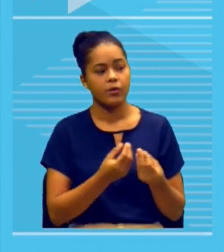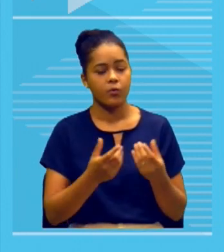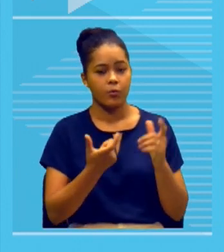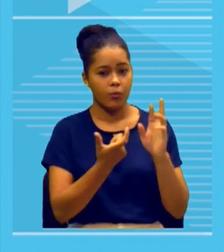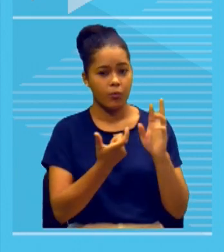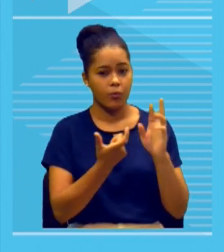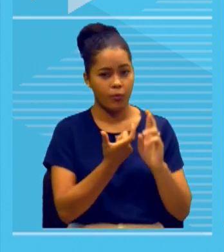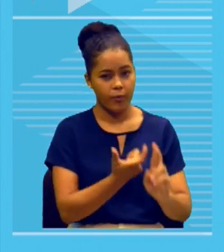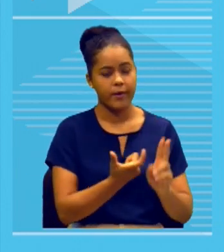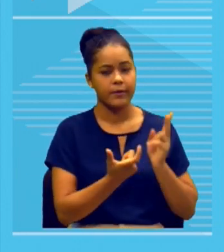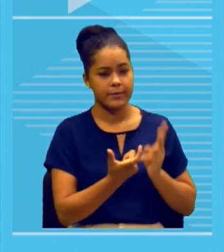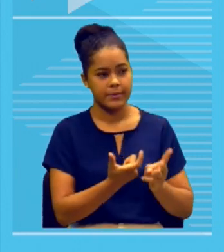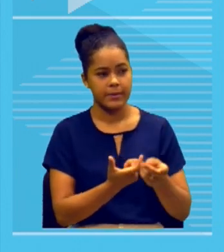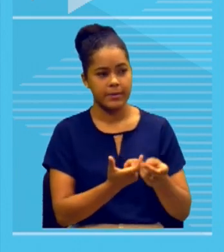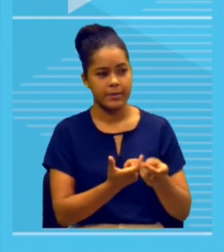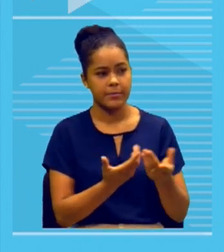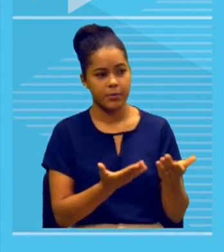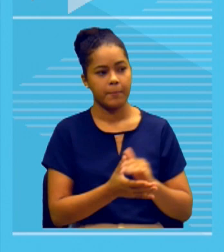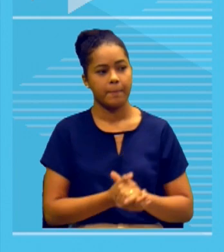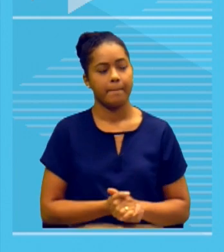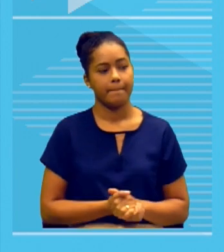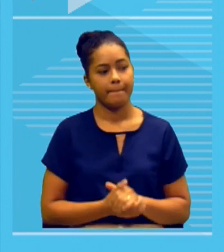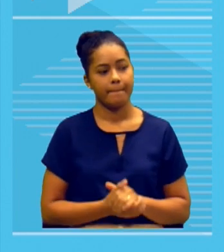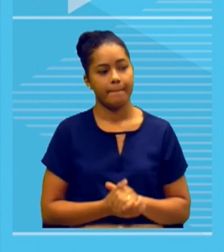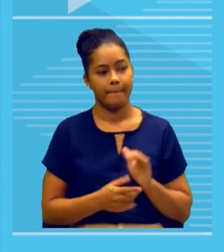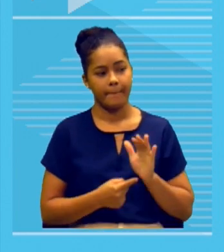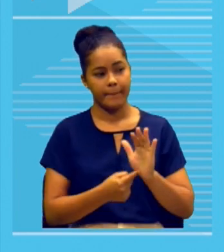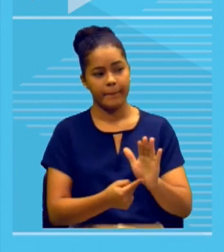o que está fora do círculo